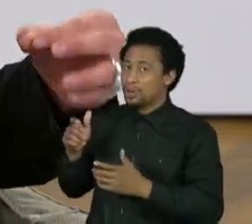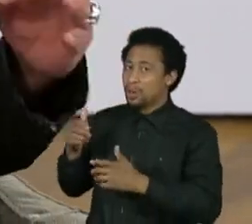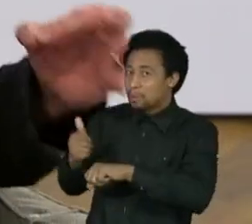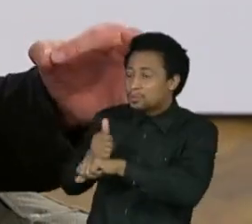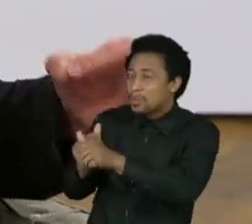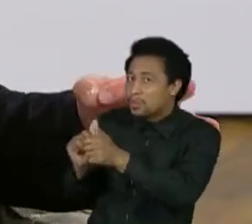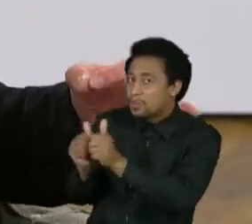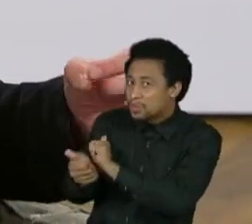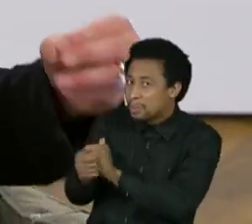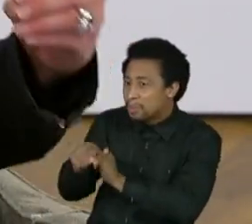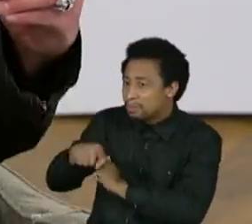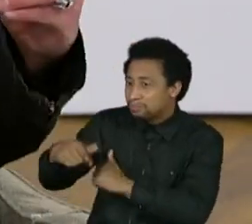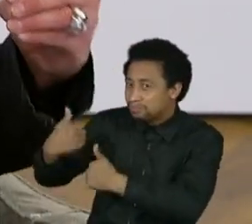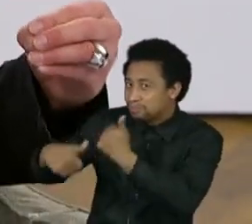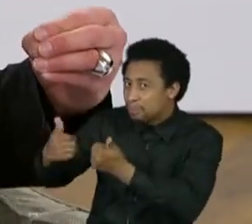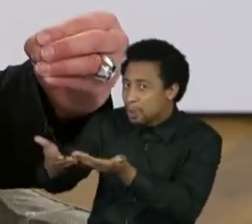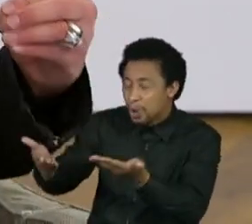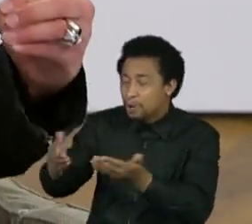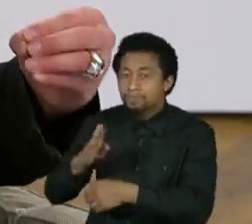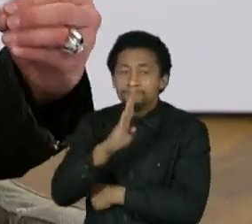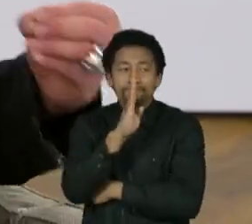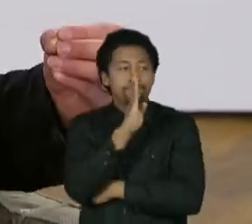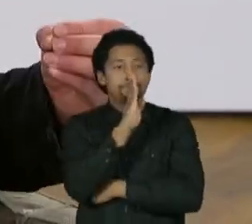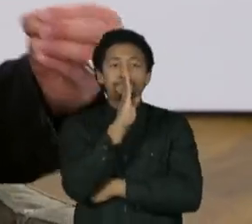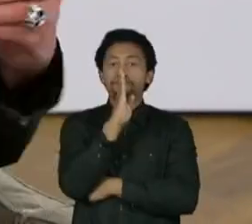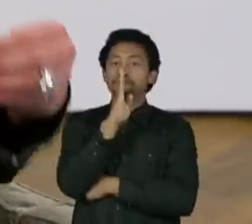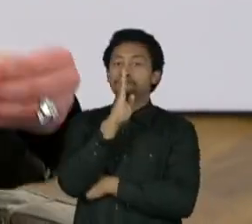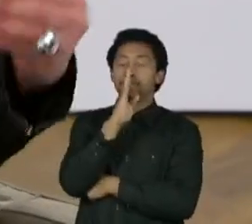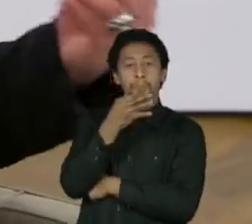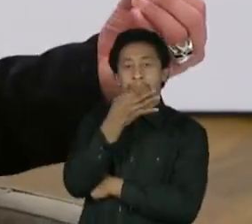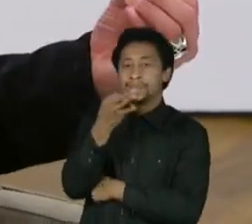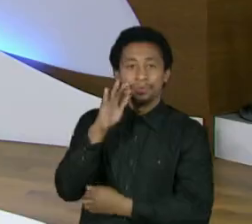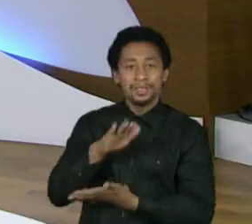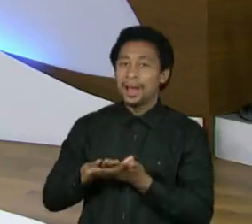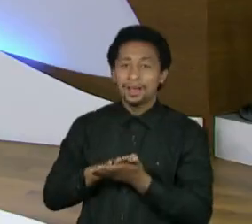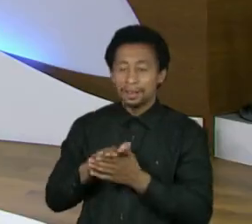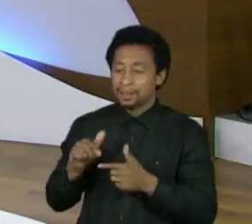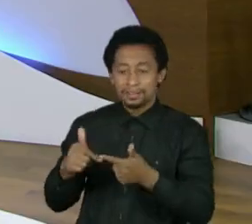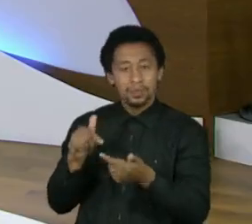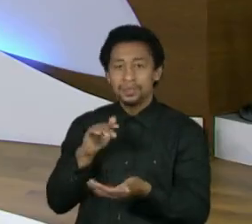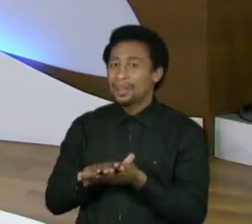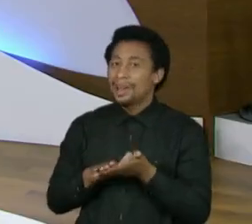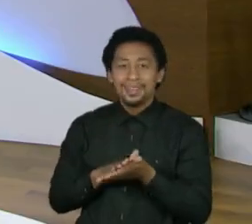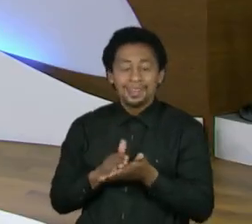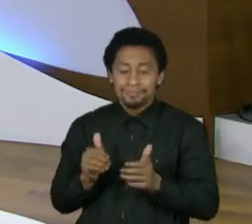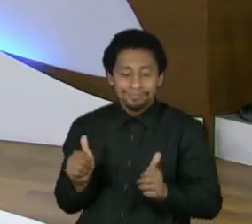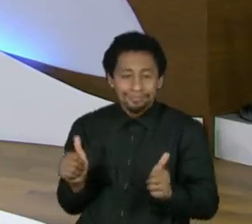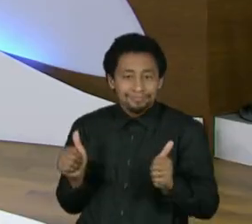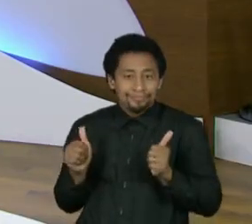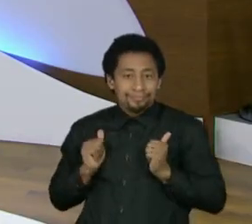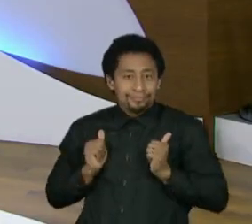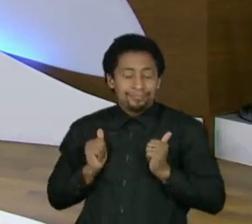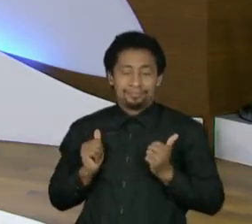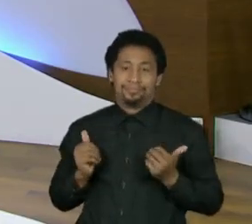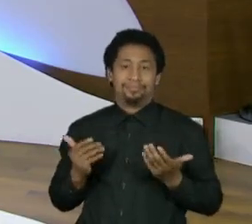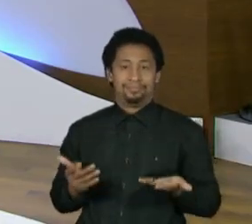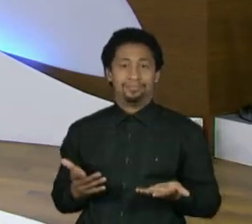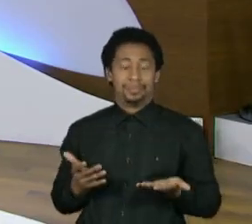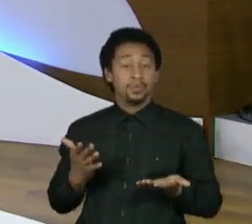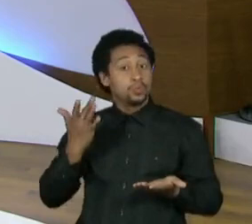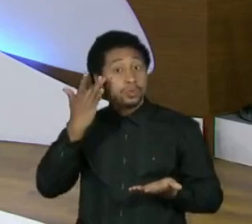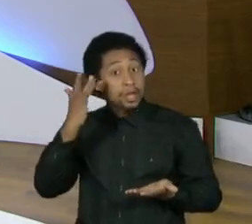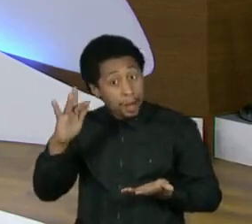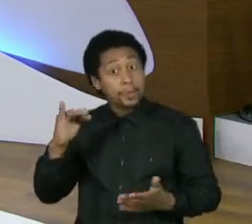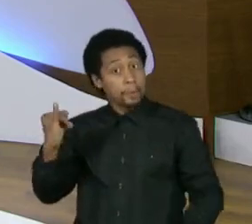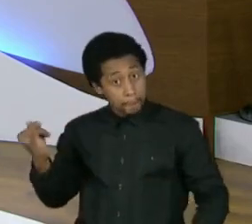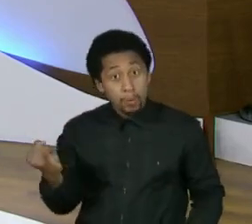A alienação do jogador de futebol, a falta de comprometimento com a própria sociedade, não tendo conhecimento da importância da voz.